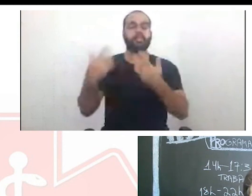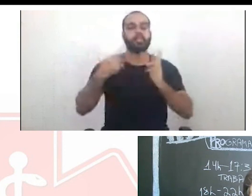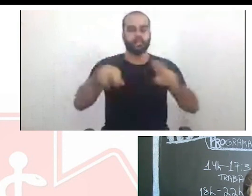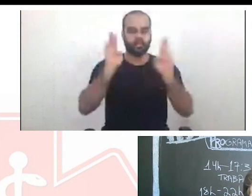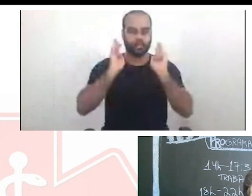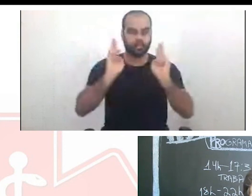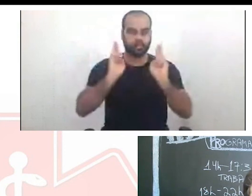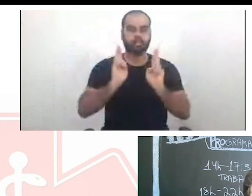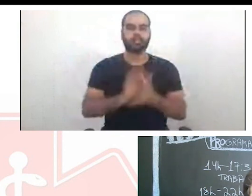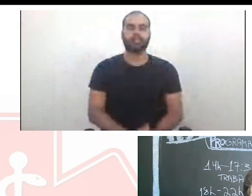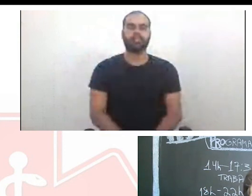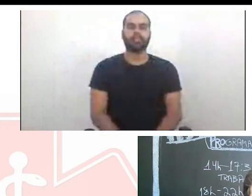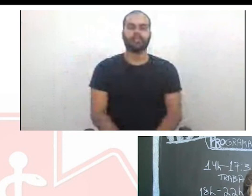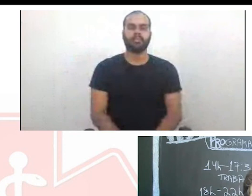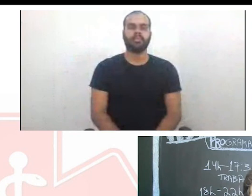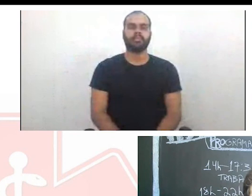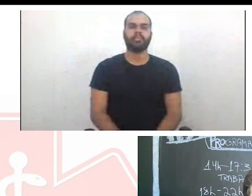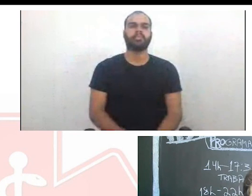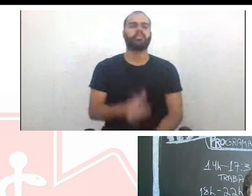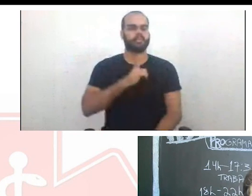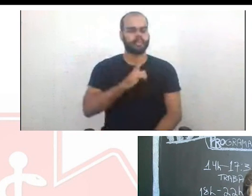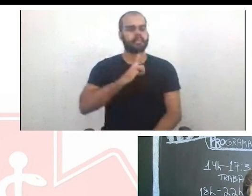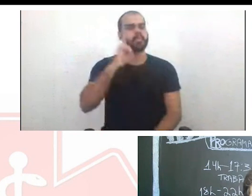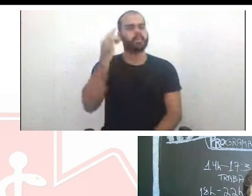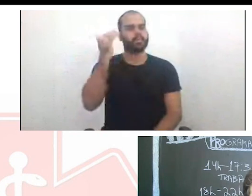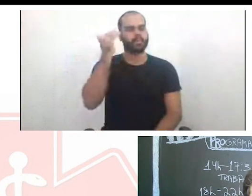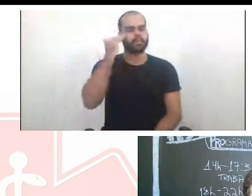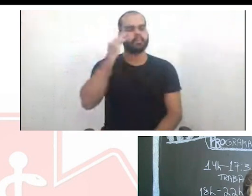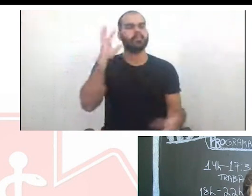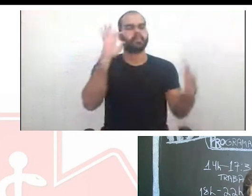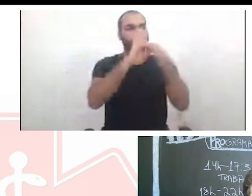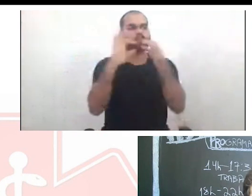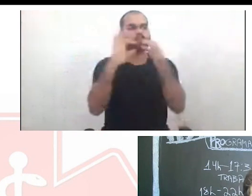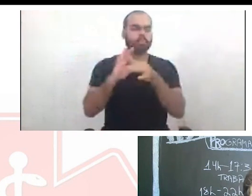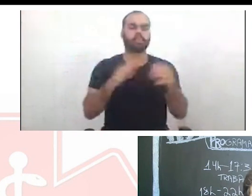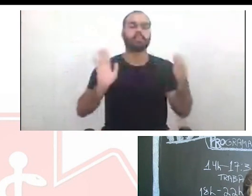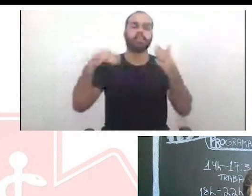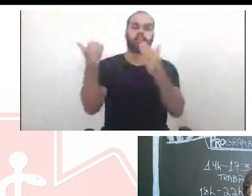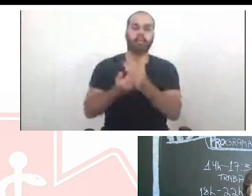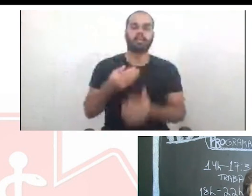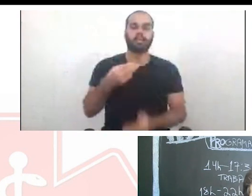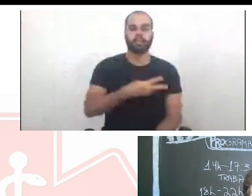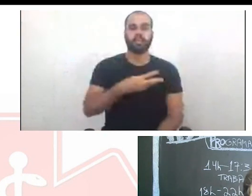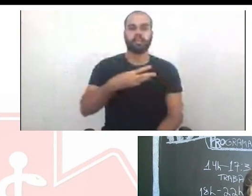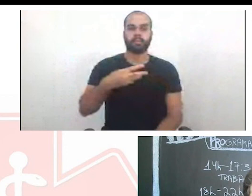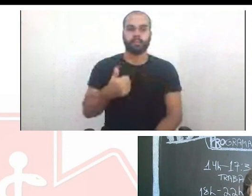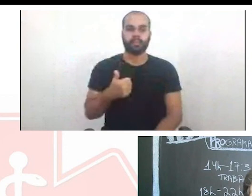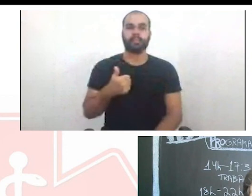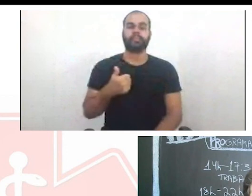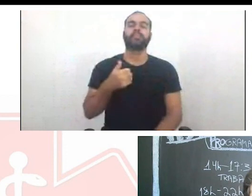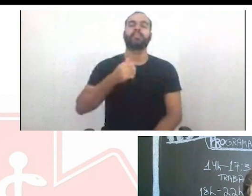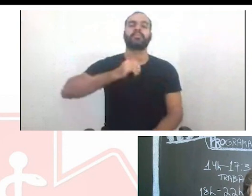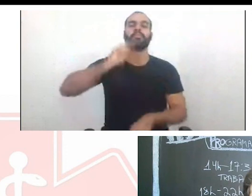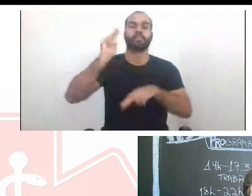que tem até o presente data, né, de 31 de julho, talvez daqui a um mês mude algumas coisas, né, mas até